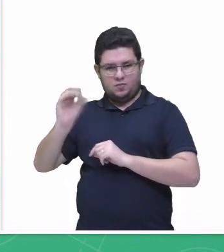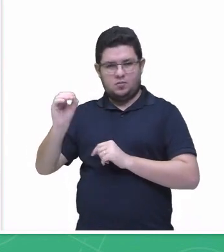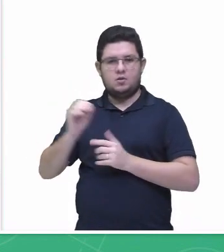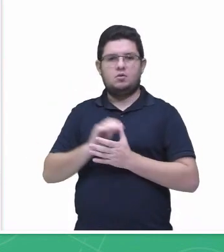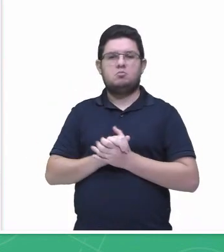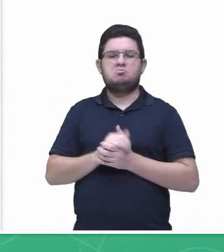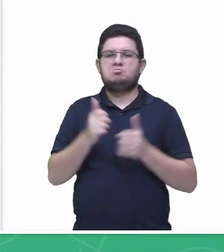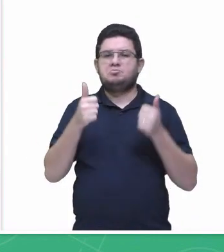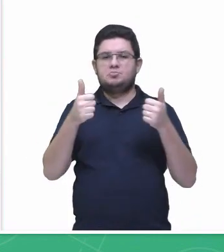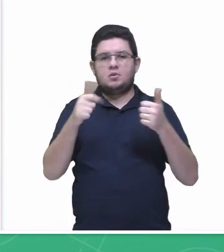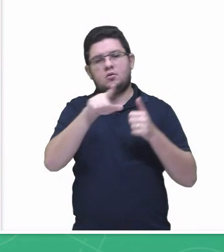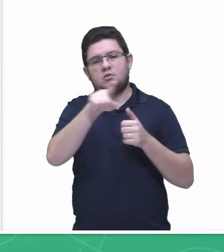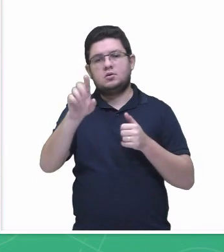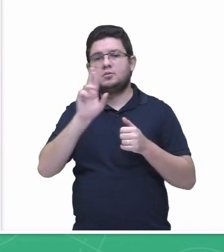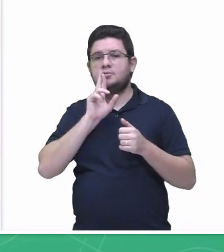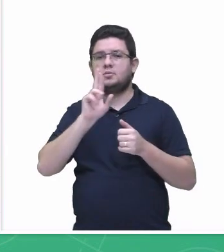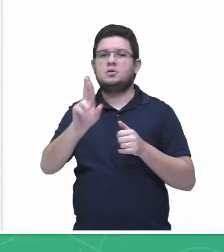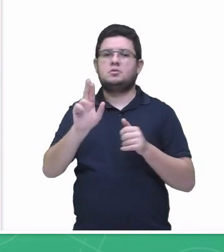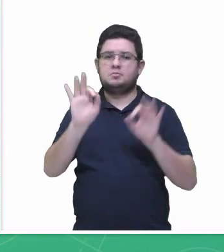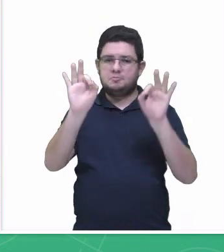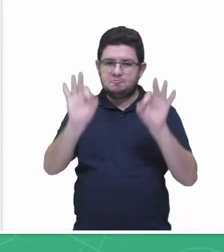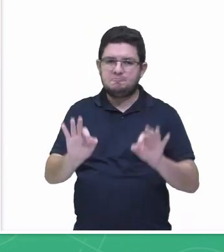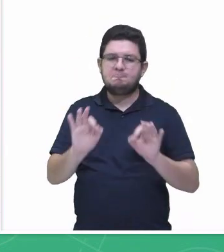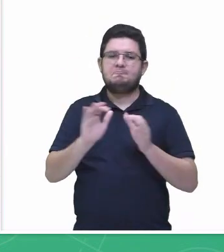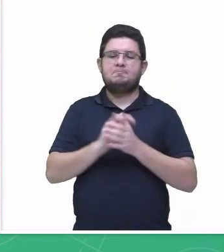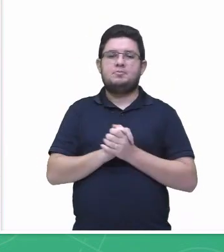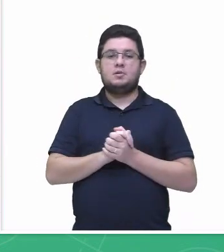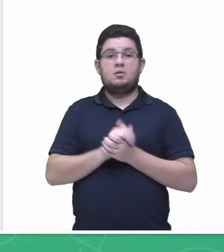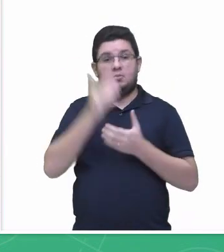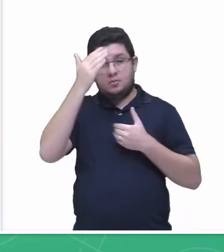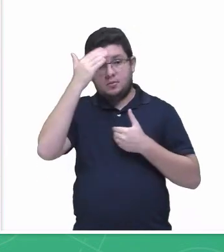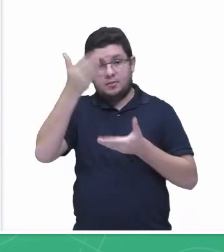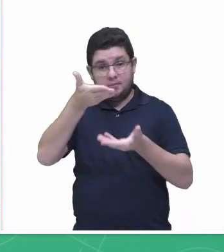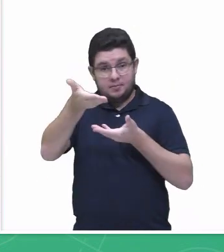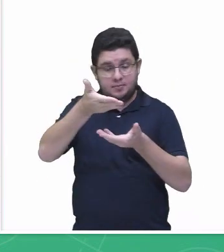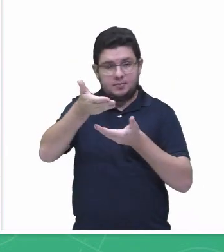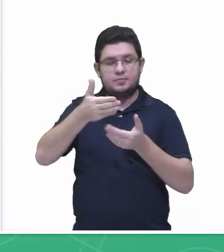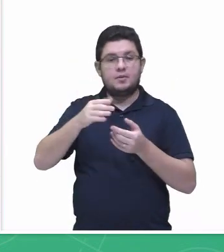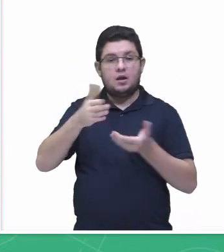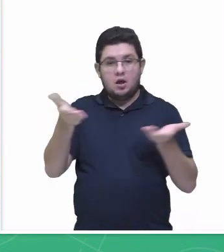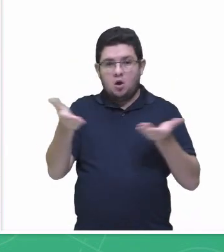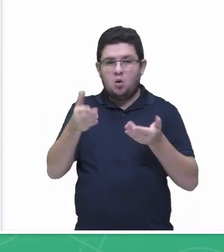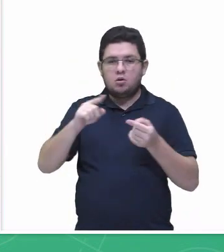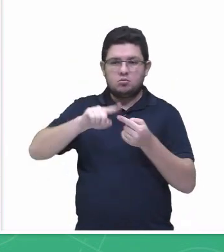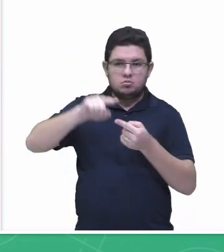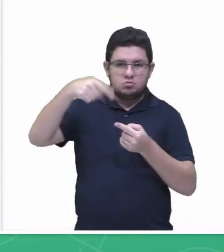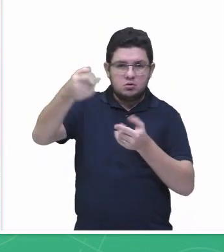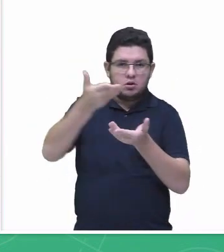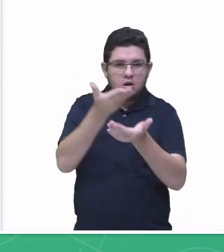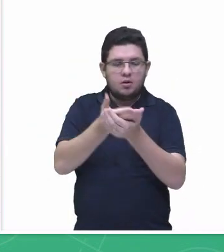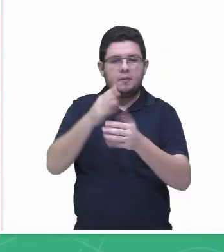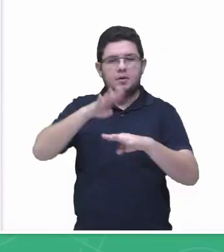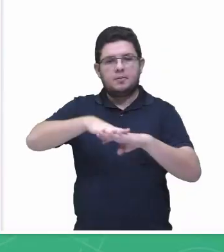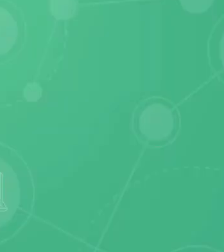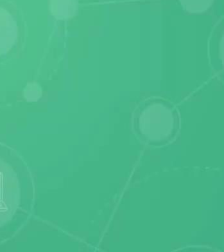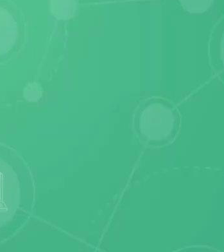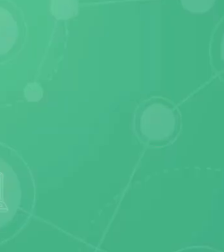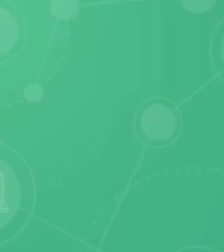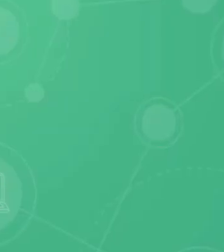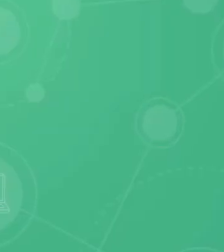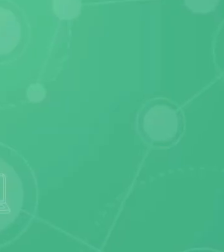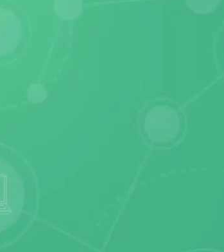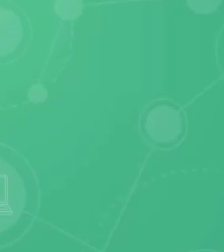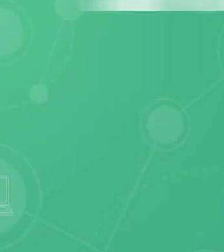muito bem, acertaram essa questão. Então agora, muito obrigada pela participação e fiquem com a próxima aula, que é matemática.